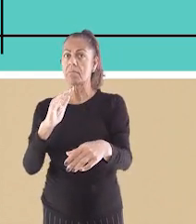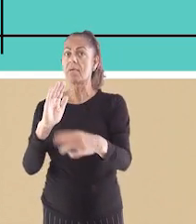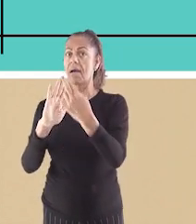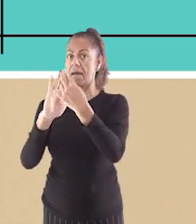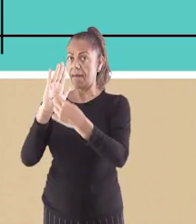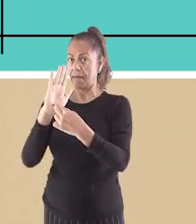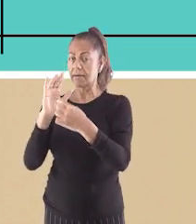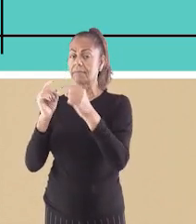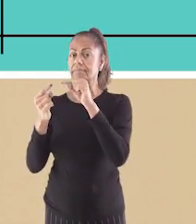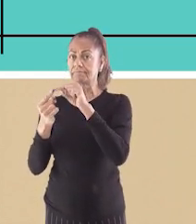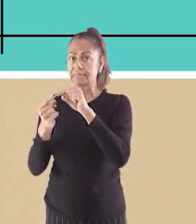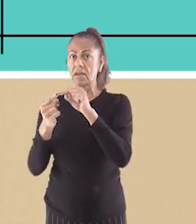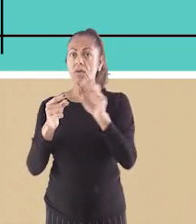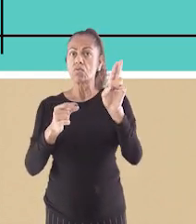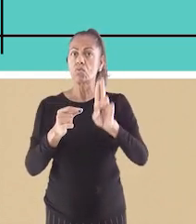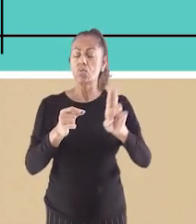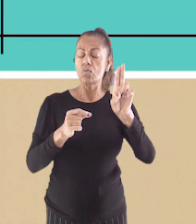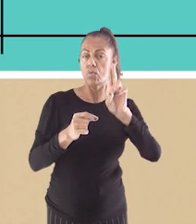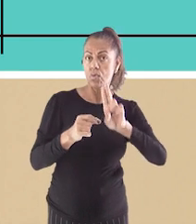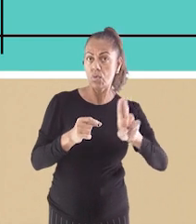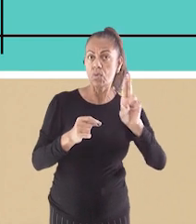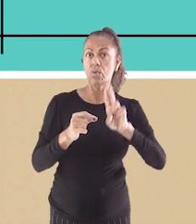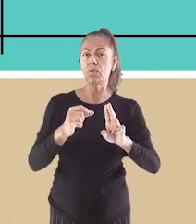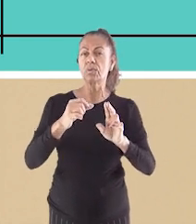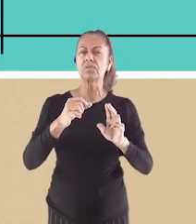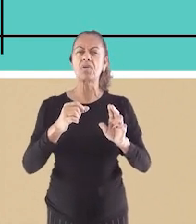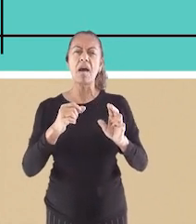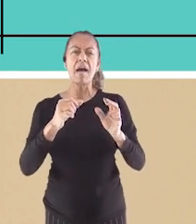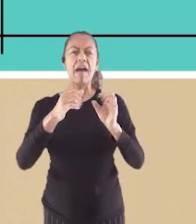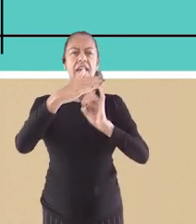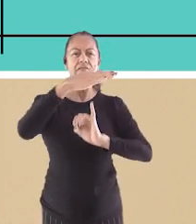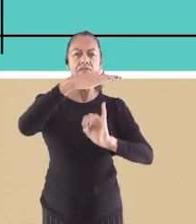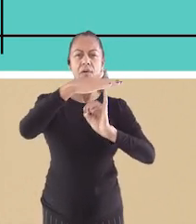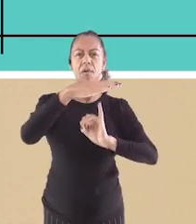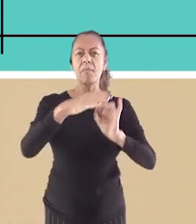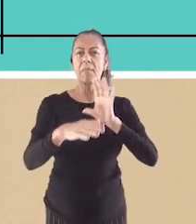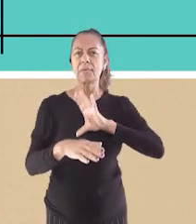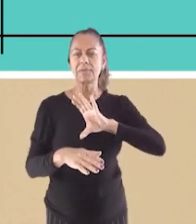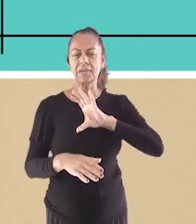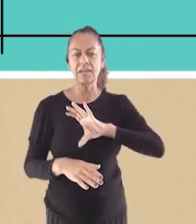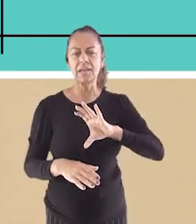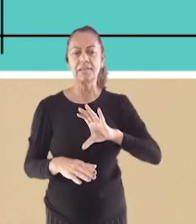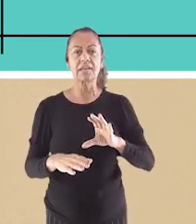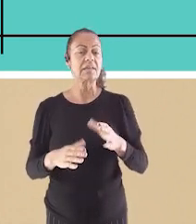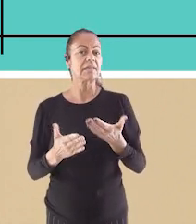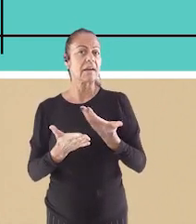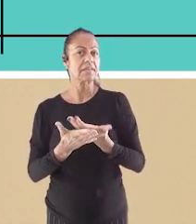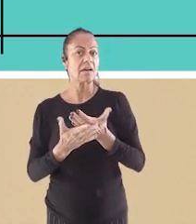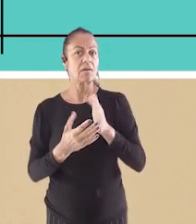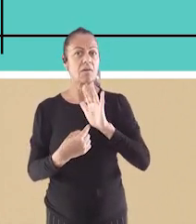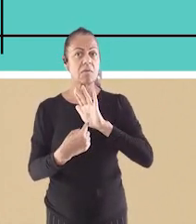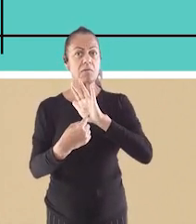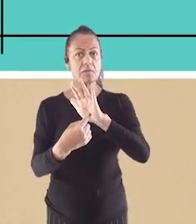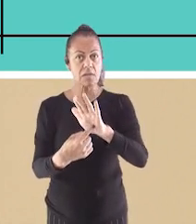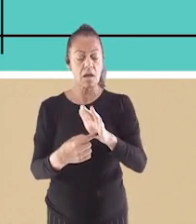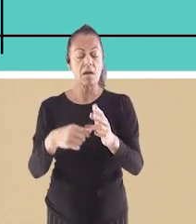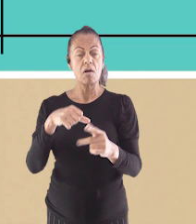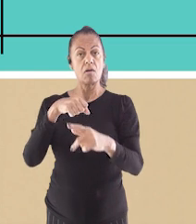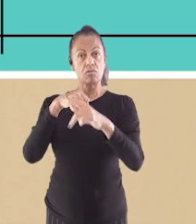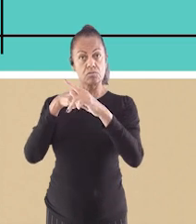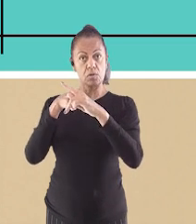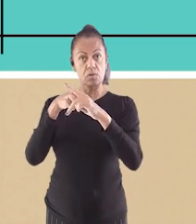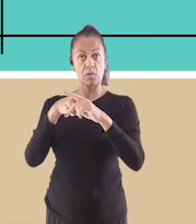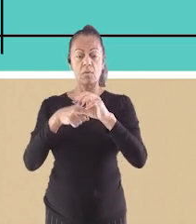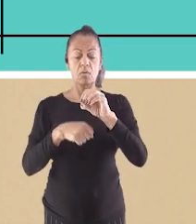uso no português brasileiro coloquial. Como objetivos específicos, essa aula busca apresentar a importância dos